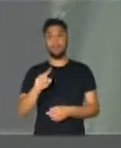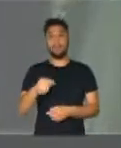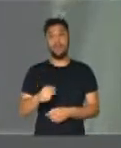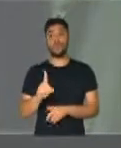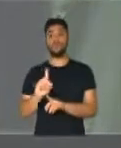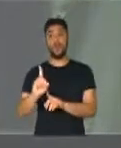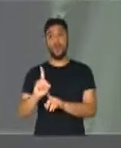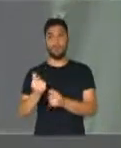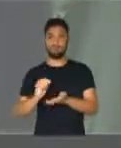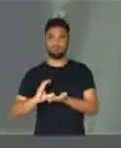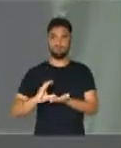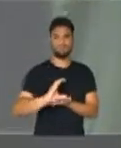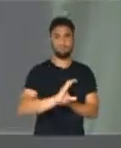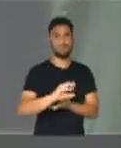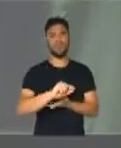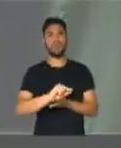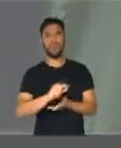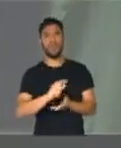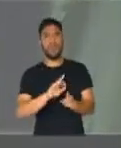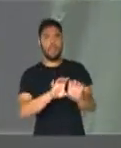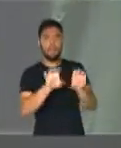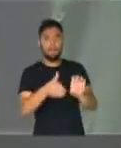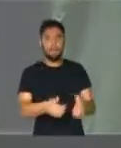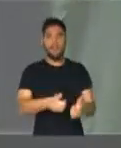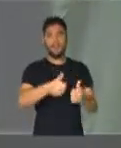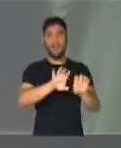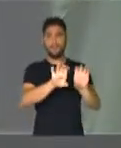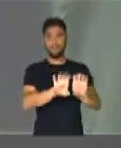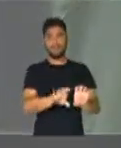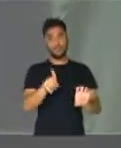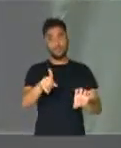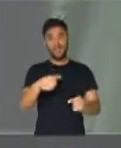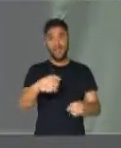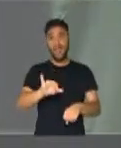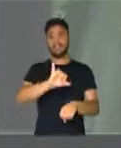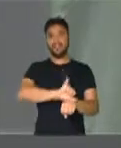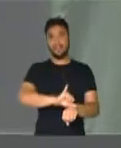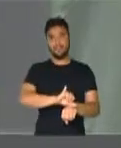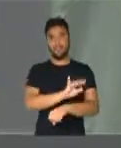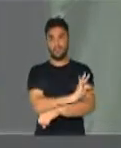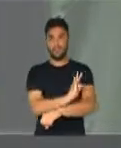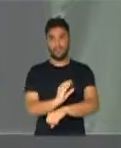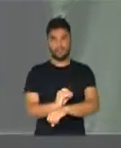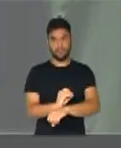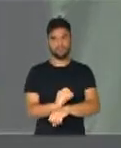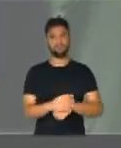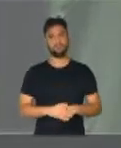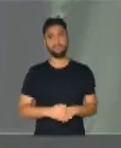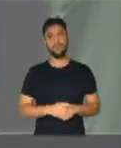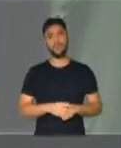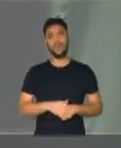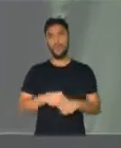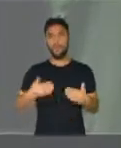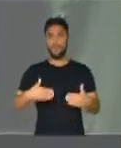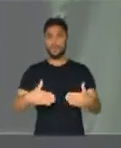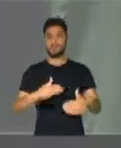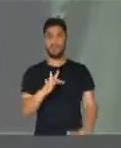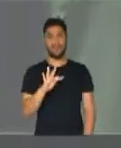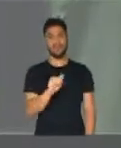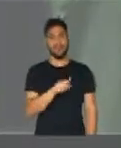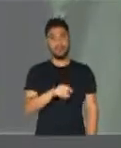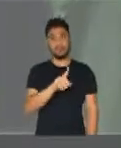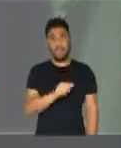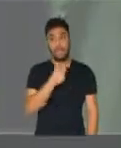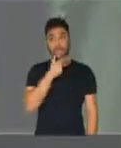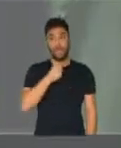US$ 60.870.000 para se aplicar na infraestrutura da capital do Tocantins. Dialogamos com o Ministério da Fazenda,